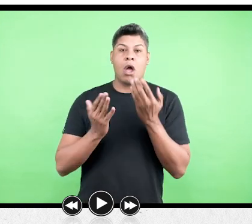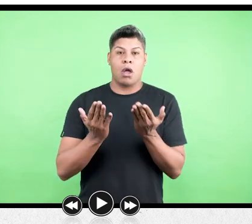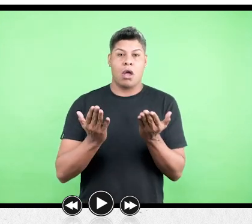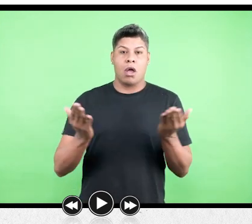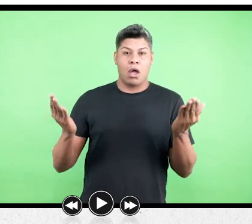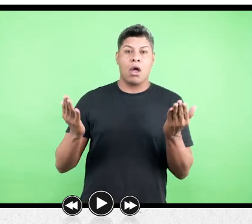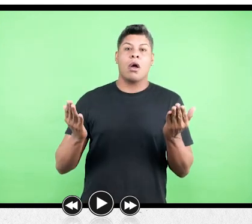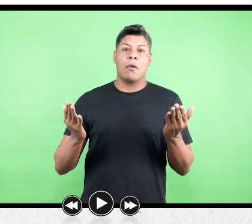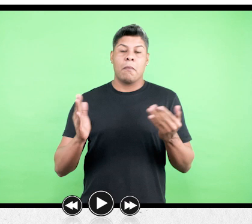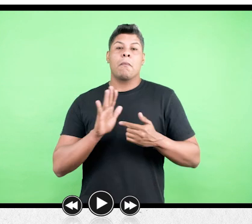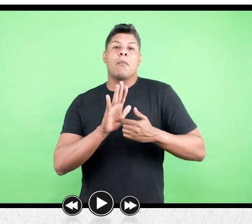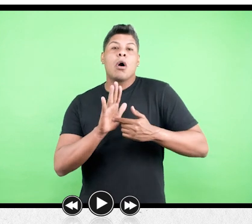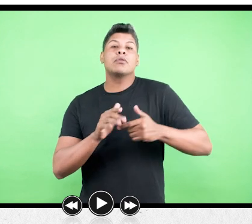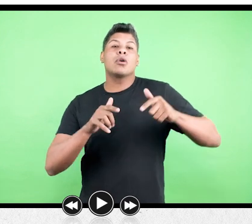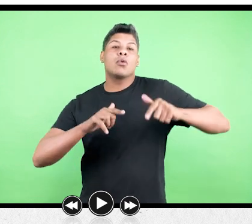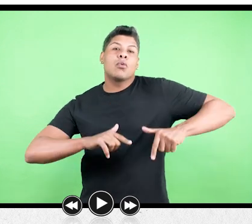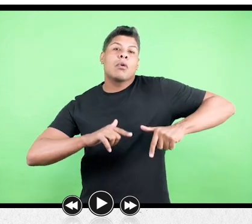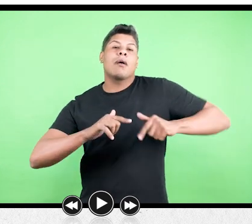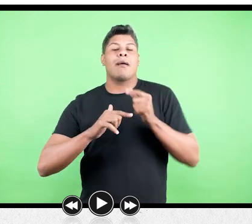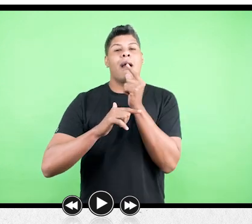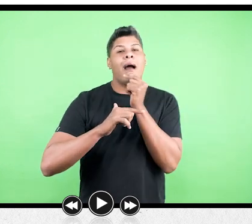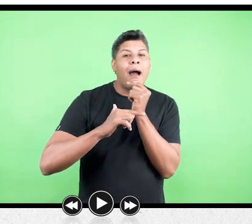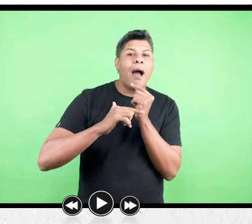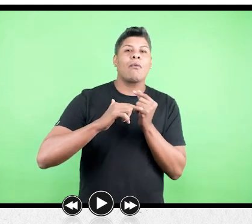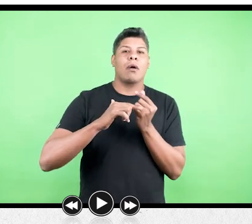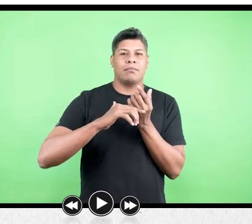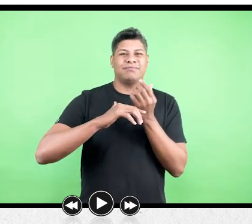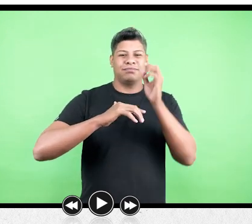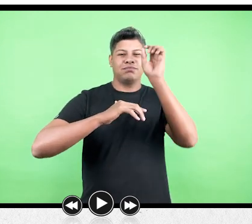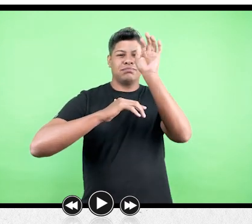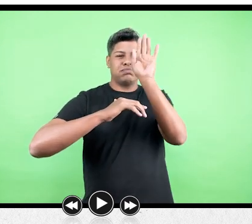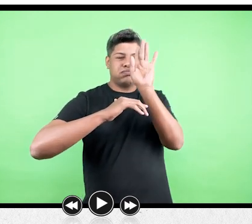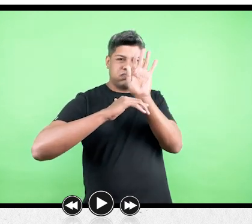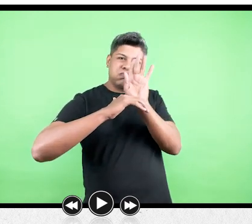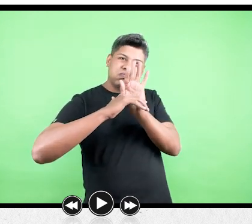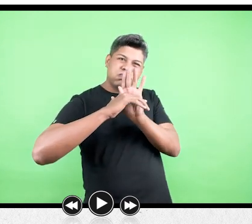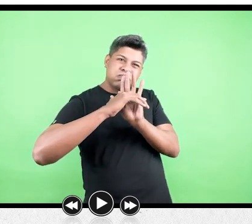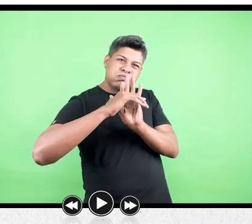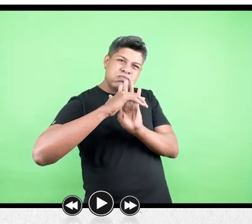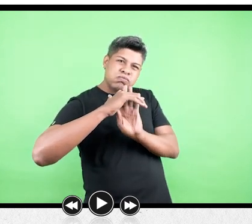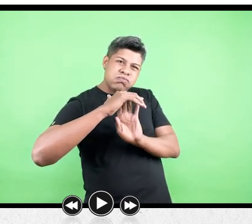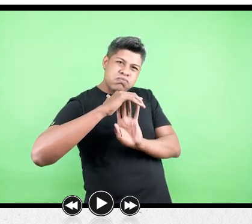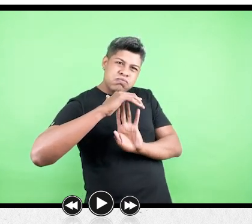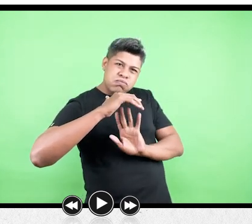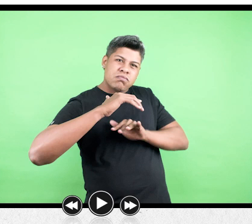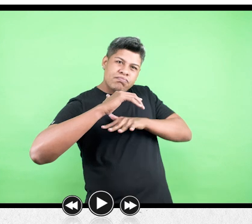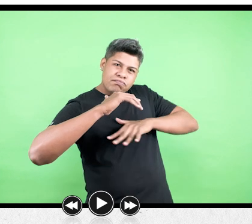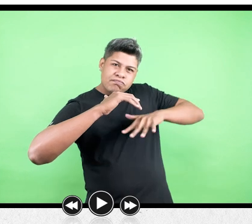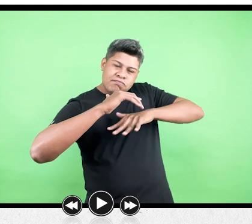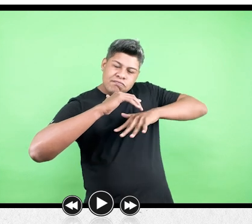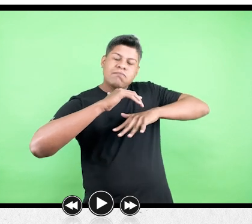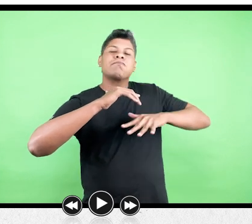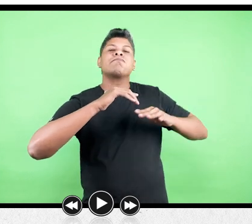mostra áreas de recarga, onde essa água vai infiltrar, pode atingir diretamente aquíferos